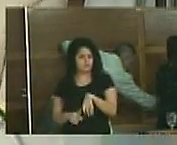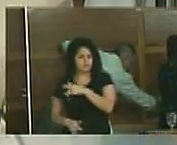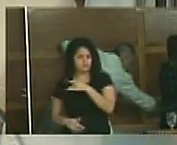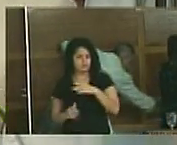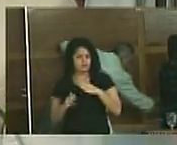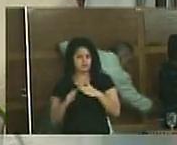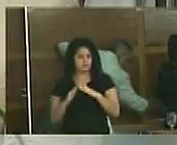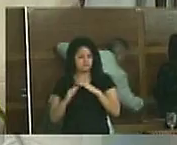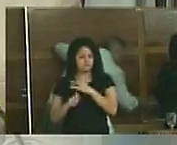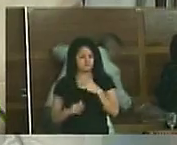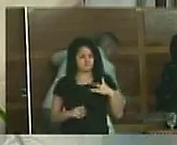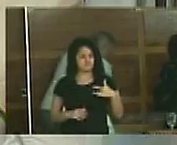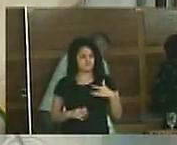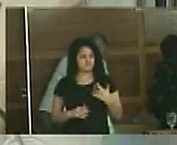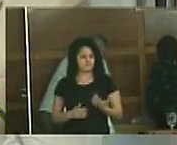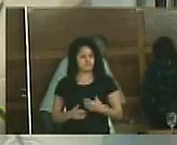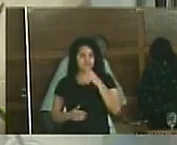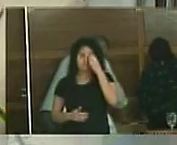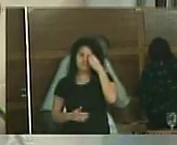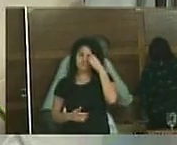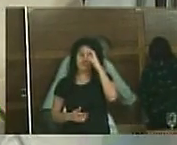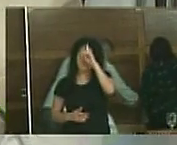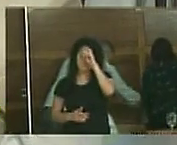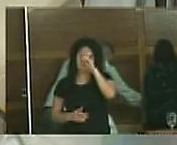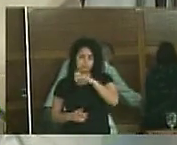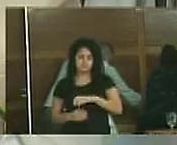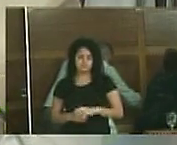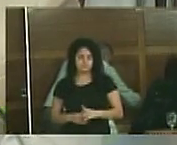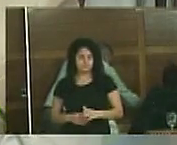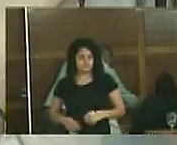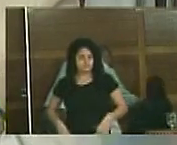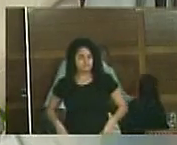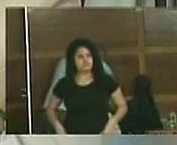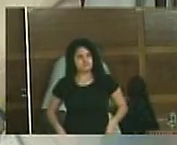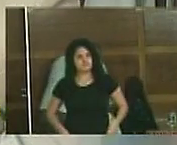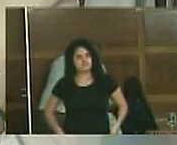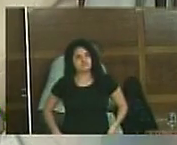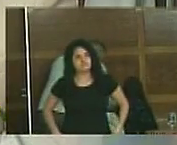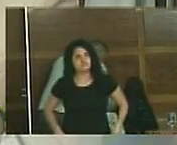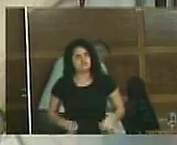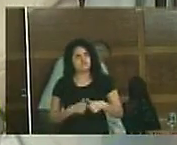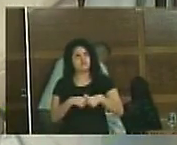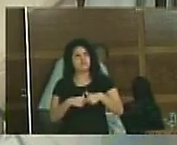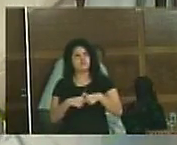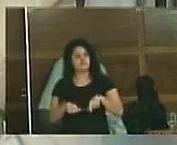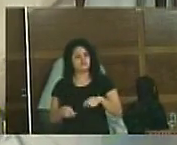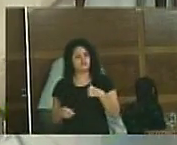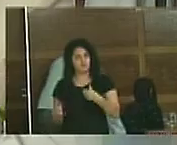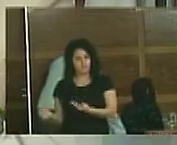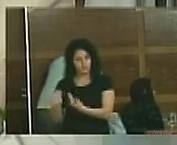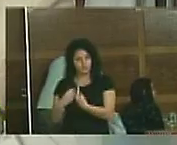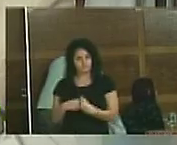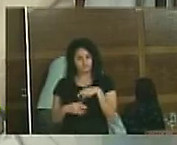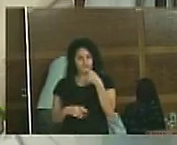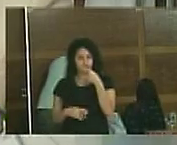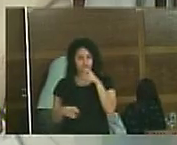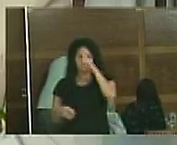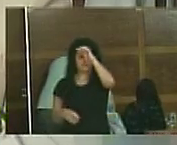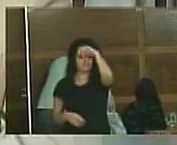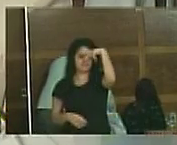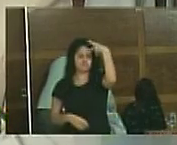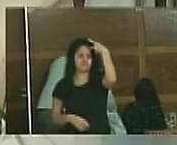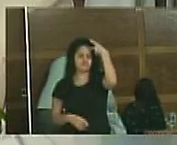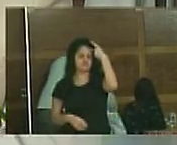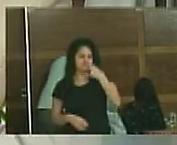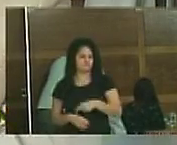Isso é um absurdo. Isso é um absurdo. Então... fica aqui, vou voltar a falar com o prefeito.